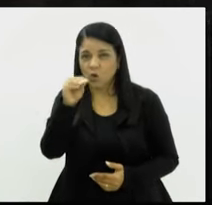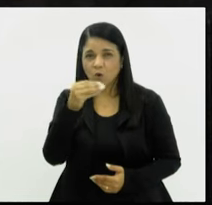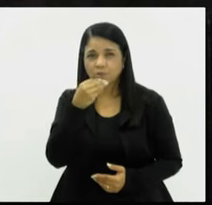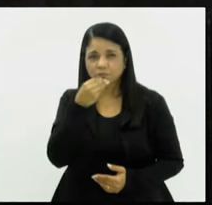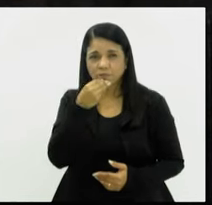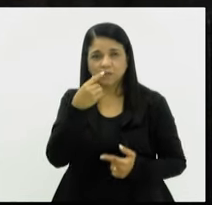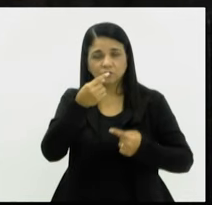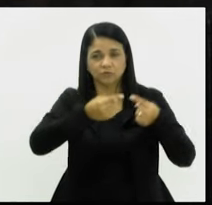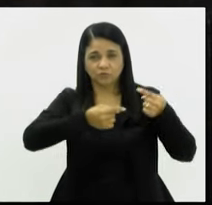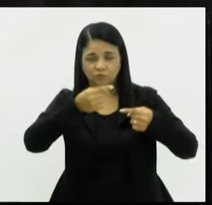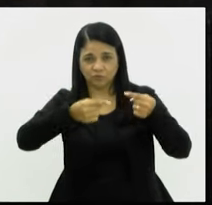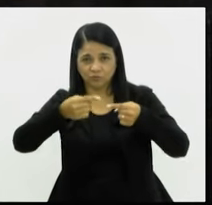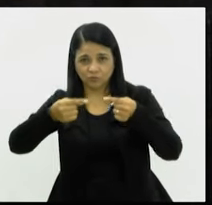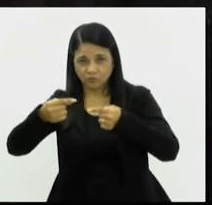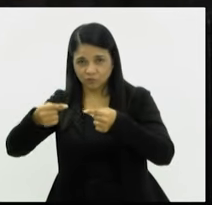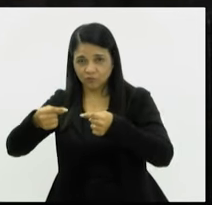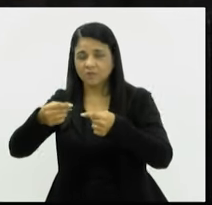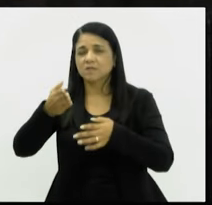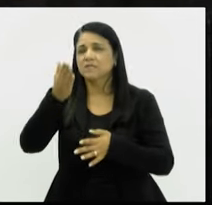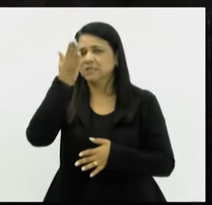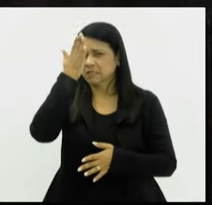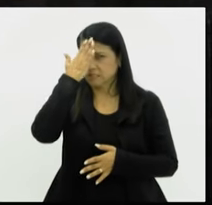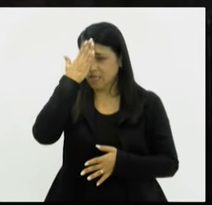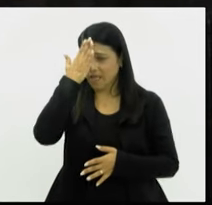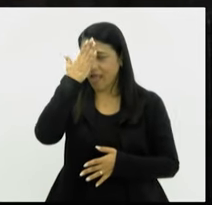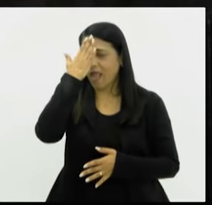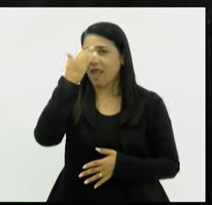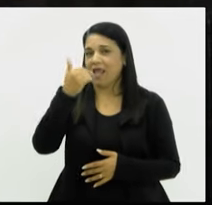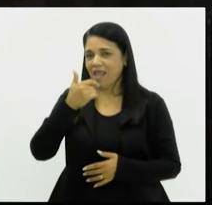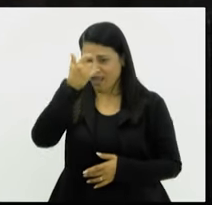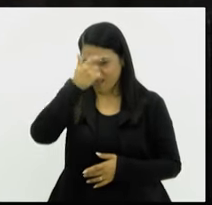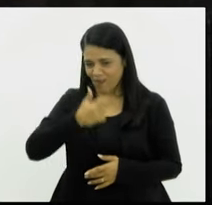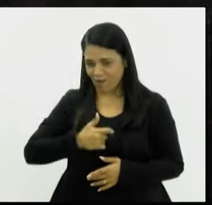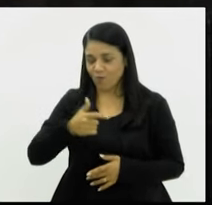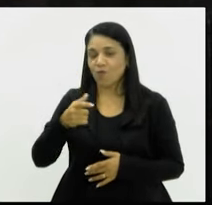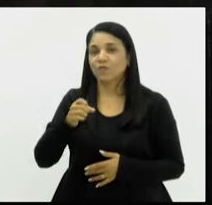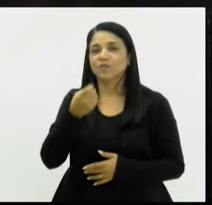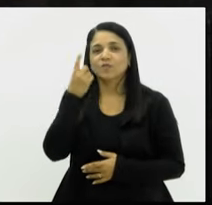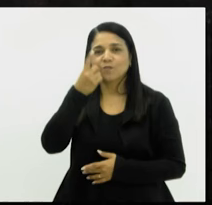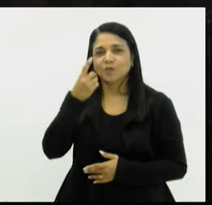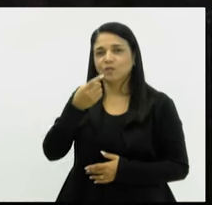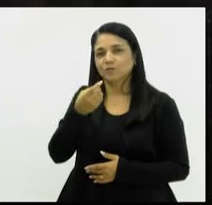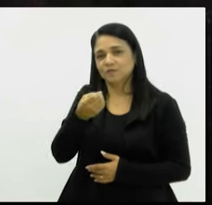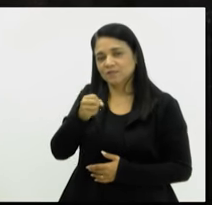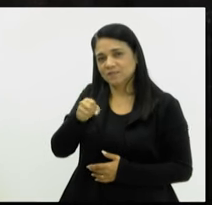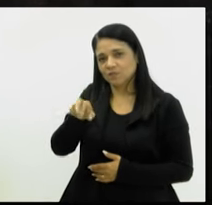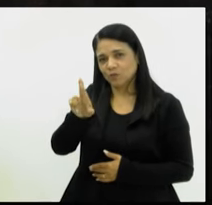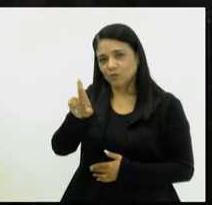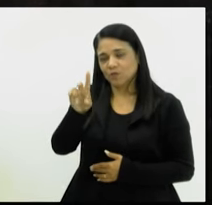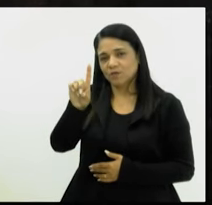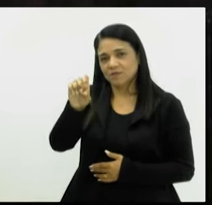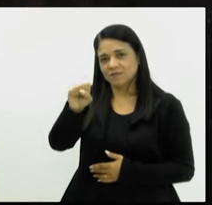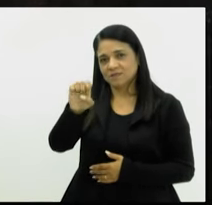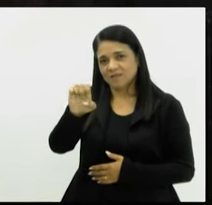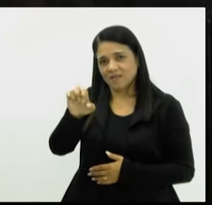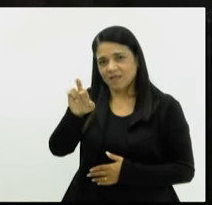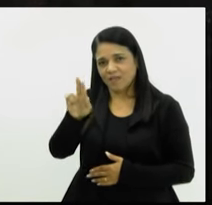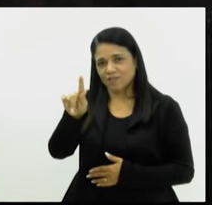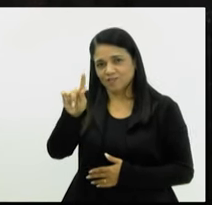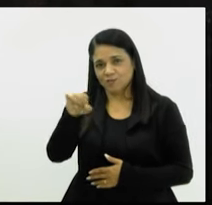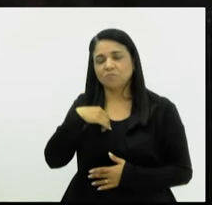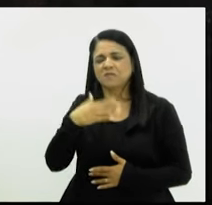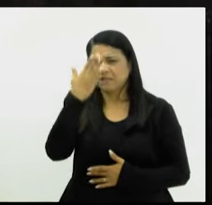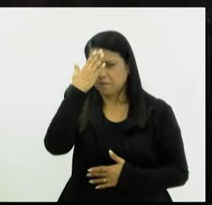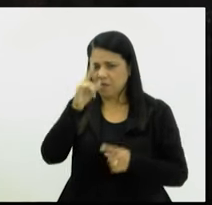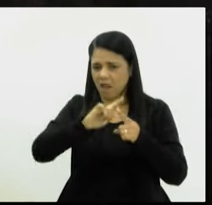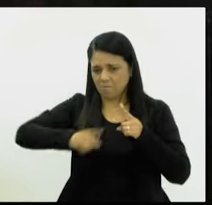discuti-la. Sabia eu, deputado doutor Serginho, que ela seria rejeitada. O